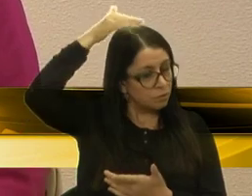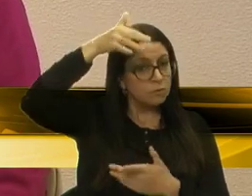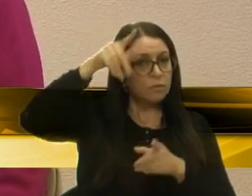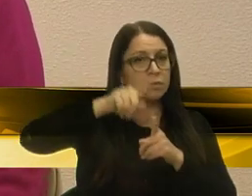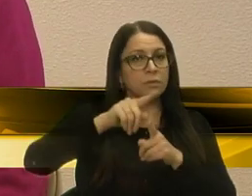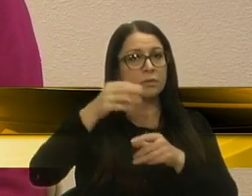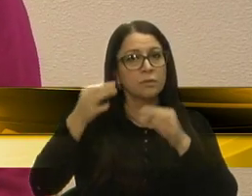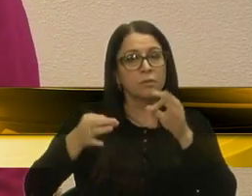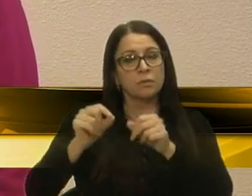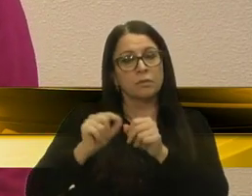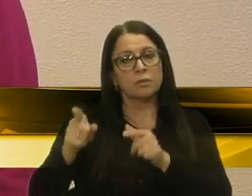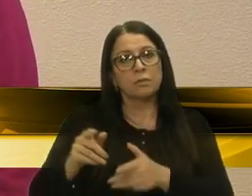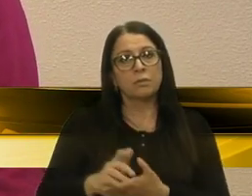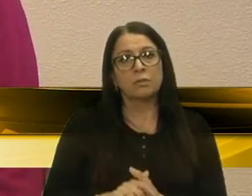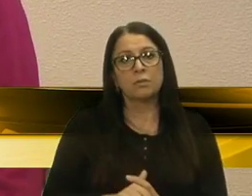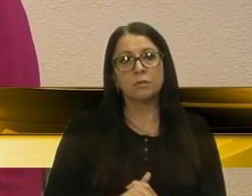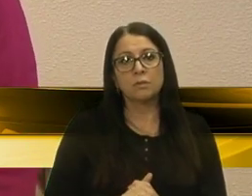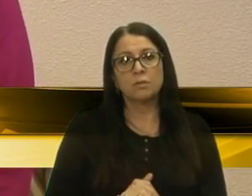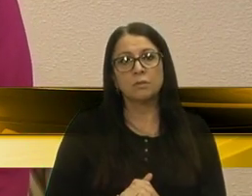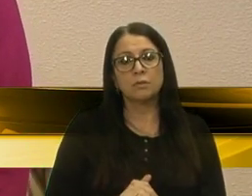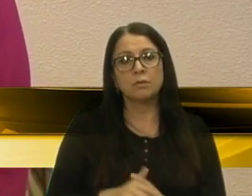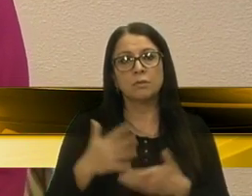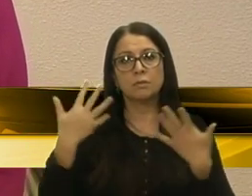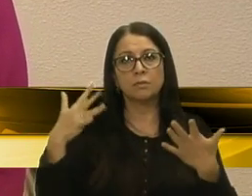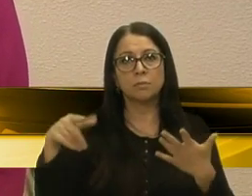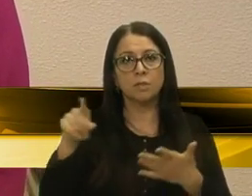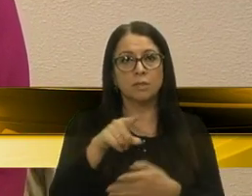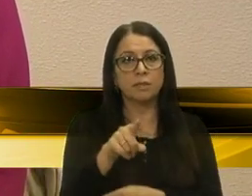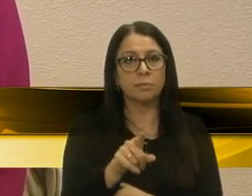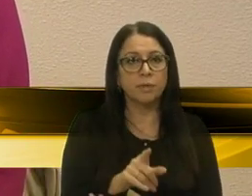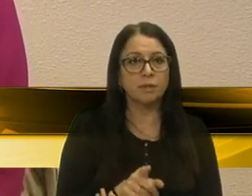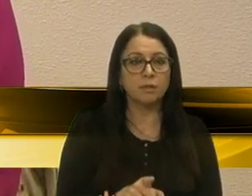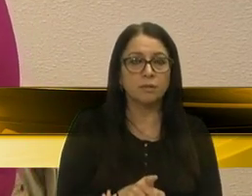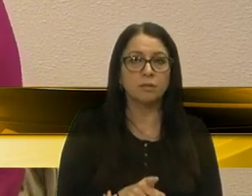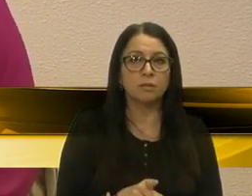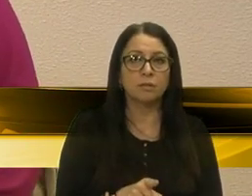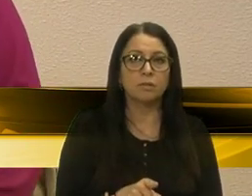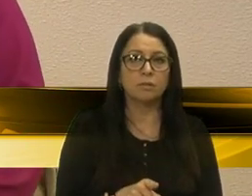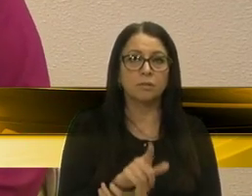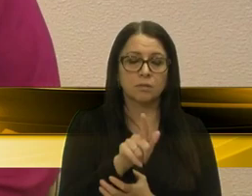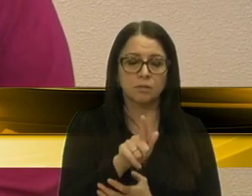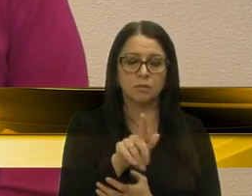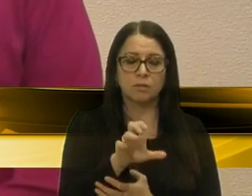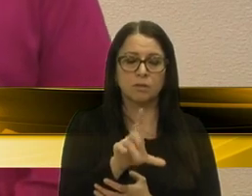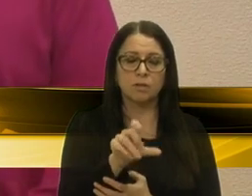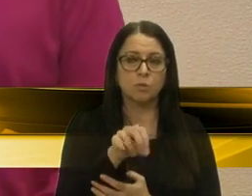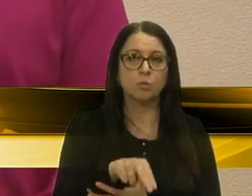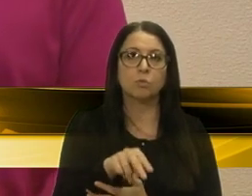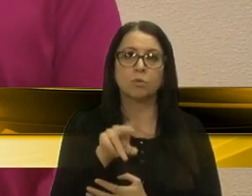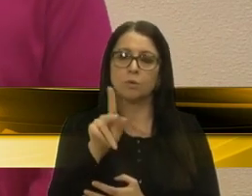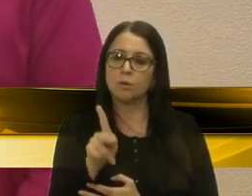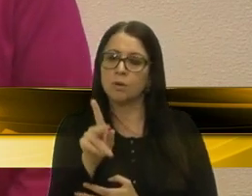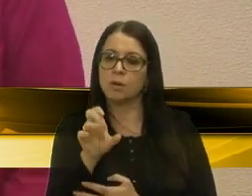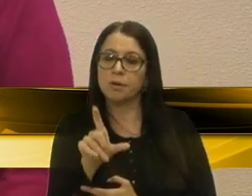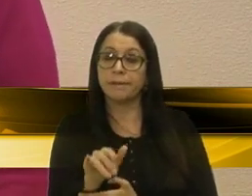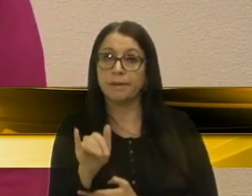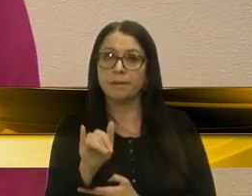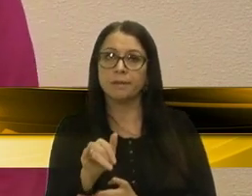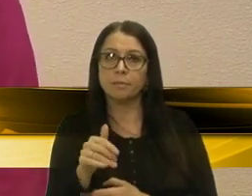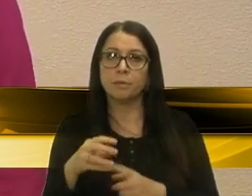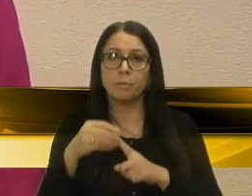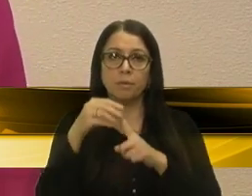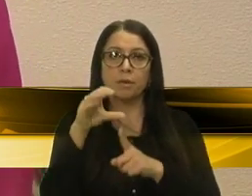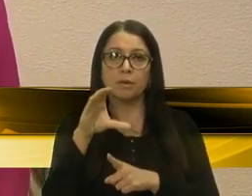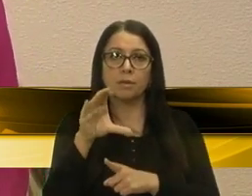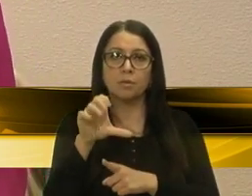prestar então é parabenizando a senhora al gelson aquela que são os filhos mais principalmente o celso